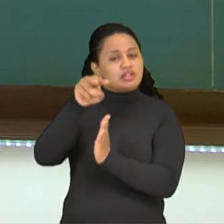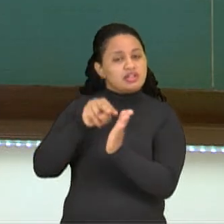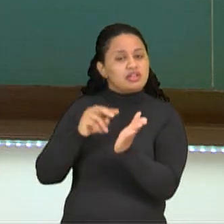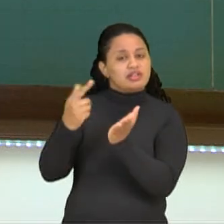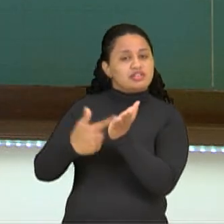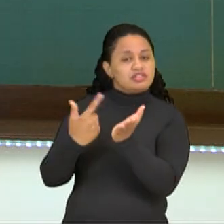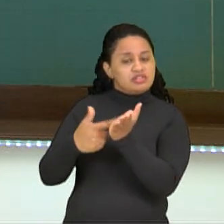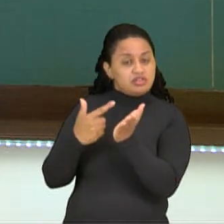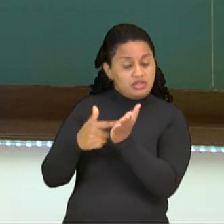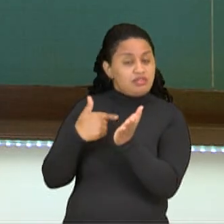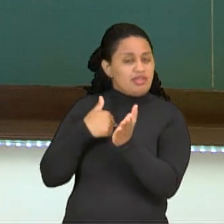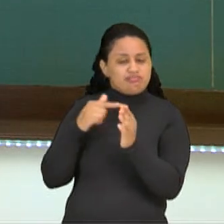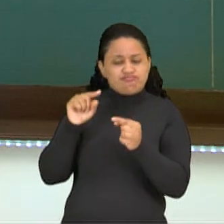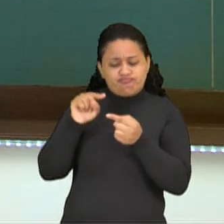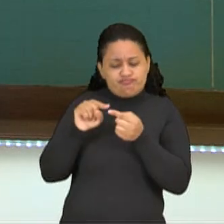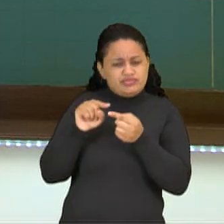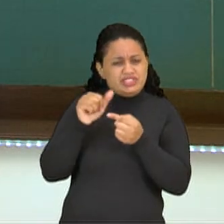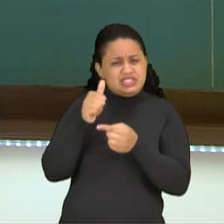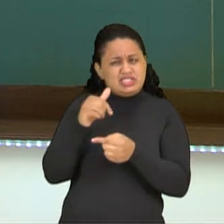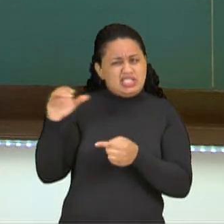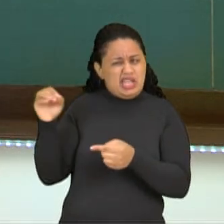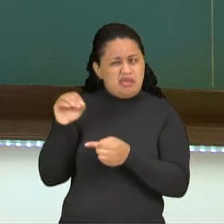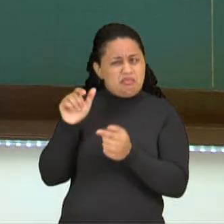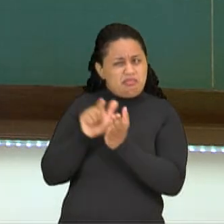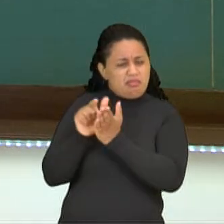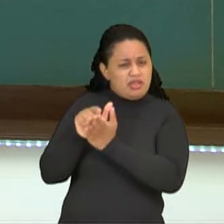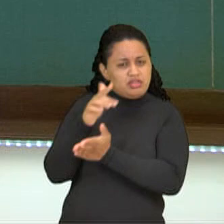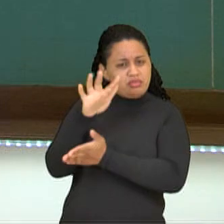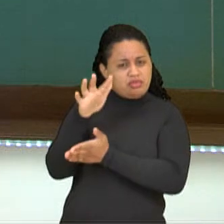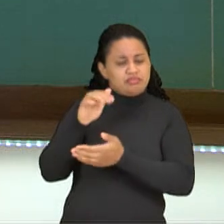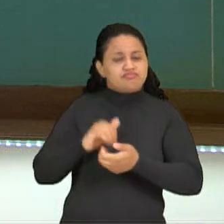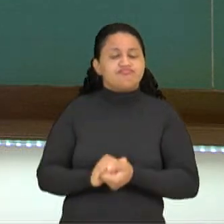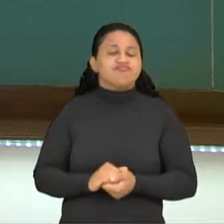uma novela curtinha de aproximadamente 100 páginas.